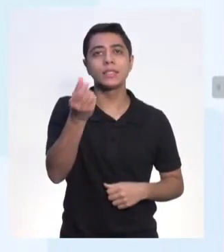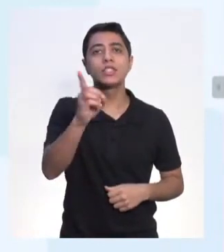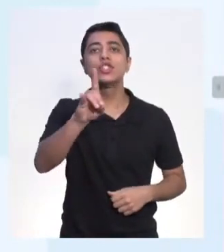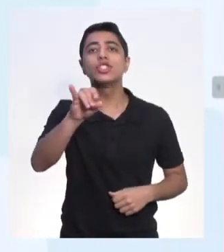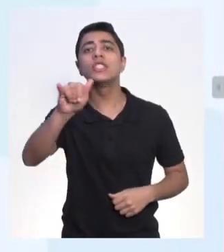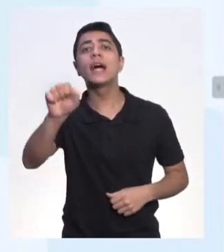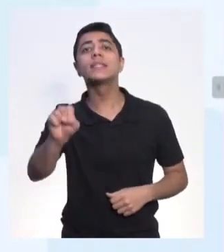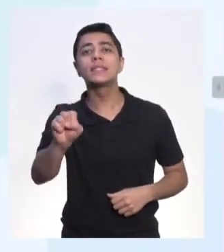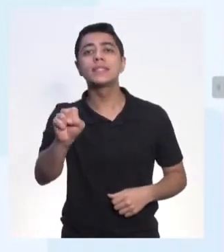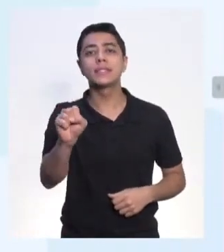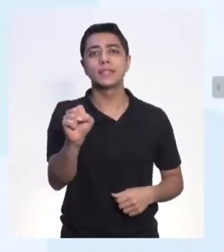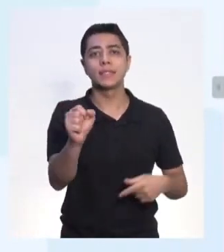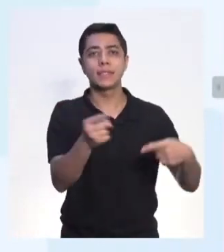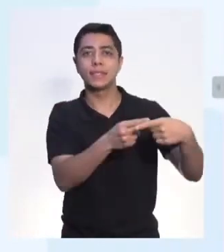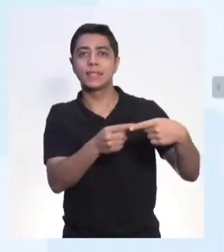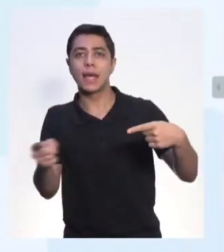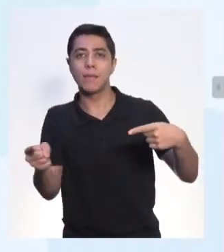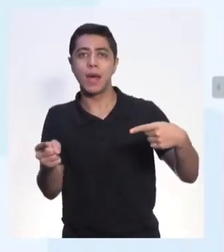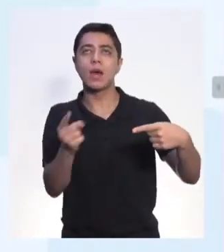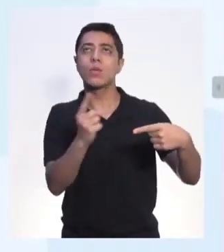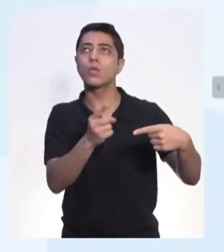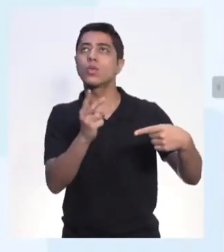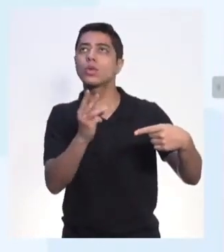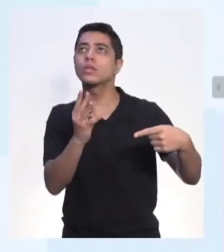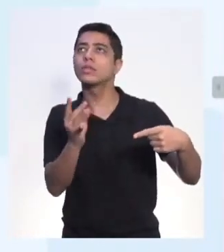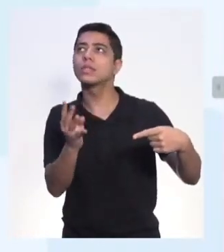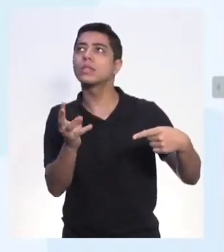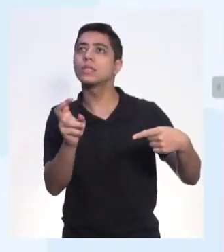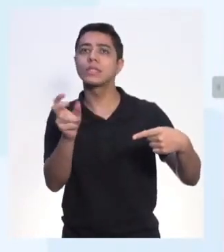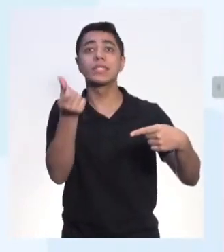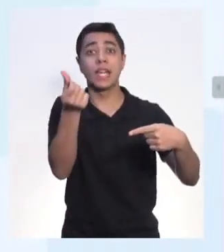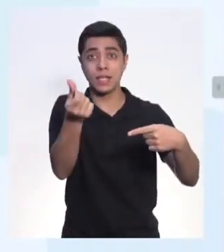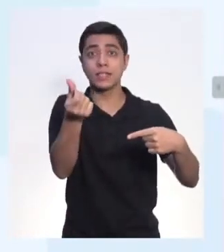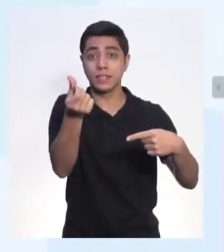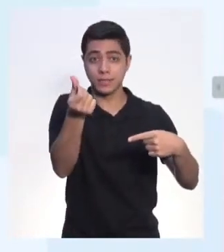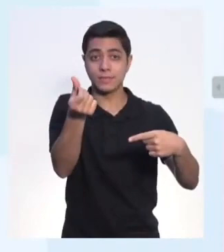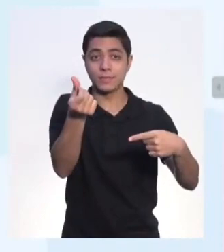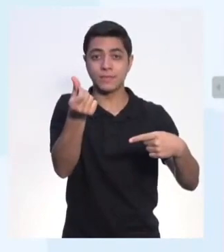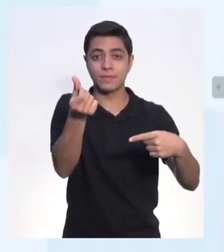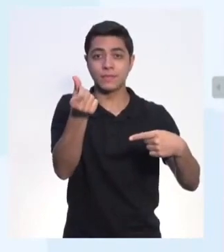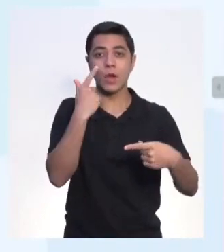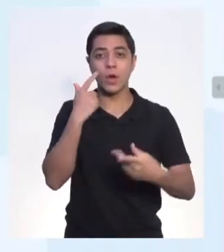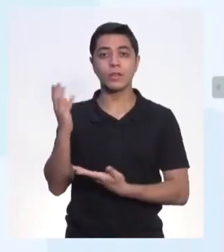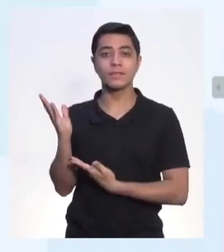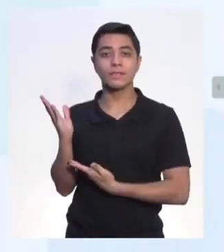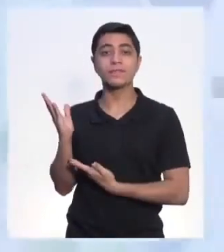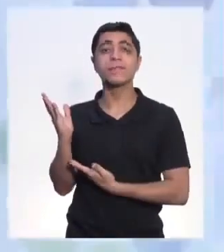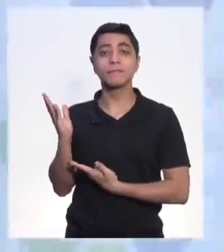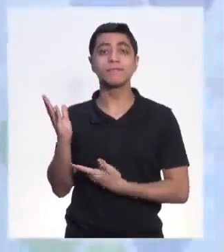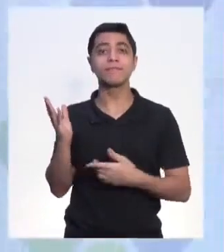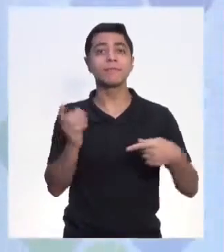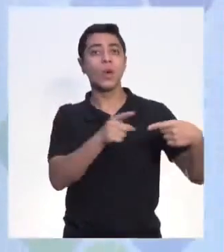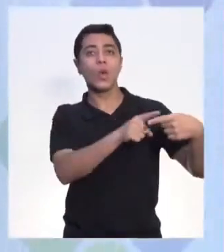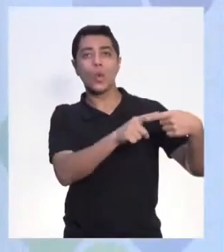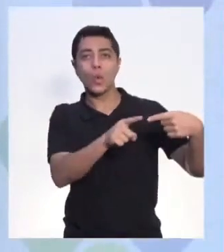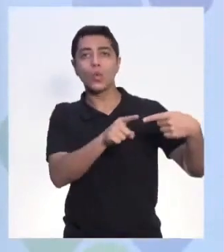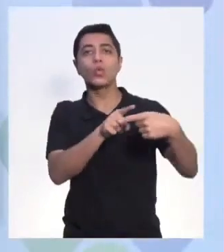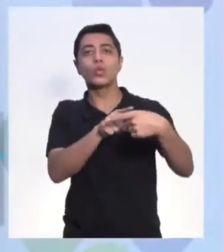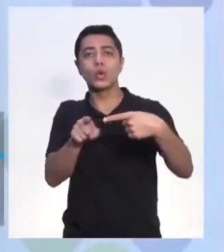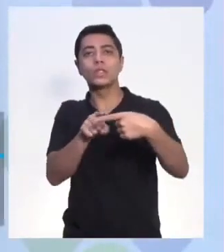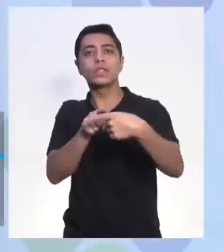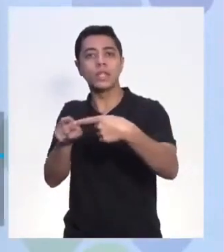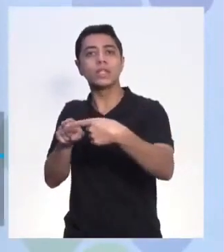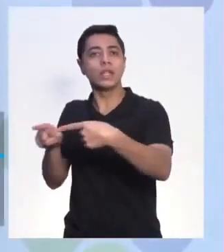6 possibilidades que ela tem. 1, 2, 3, 4, 5, 6. Muito bem. Na segunda-feira,